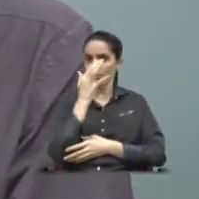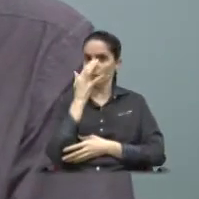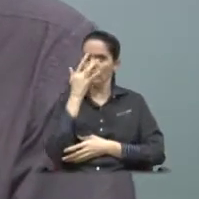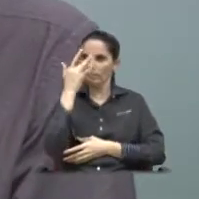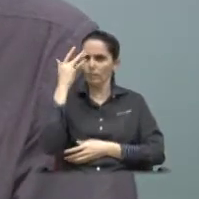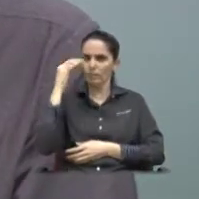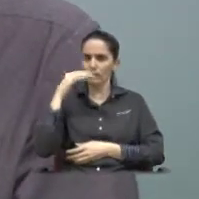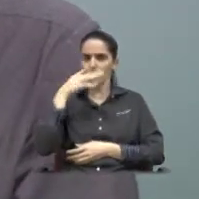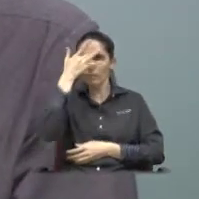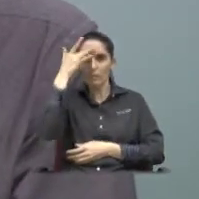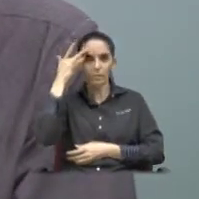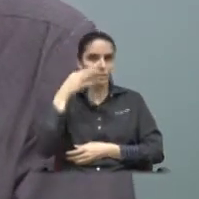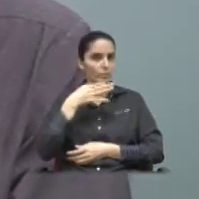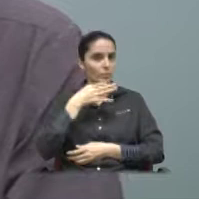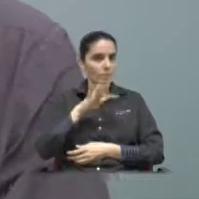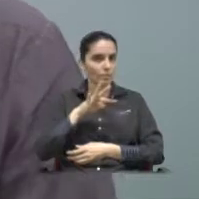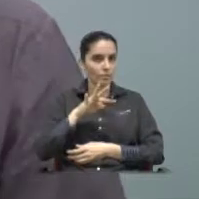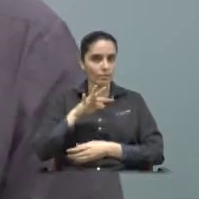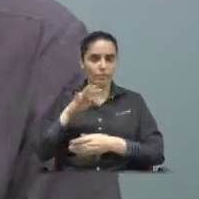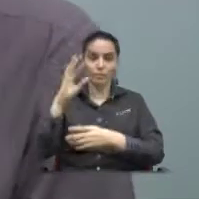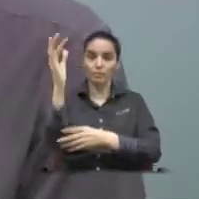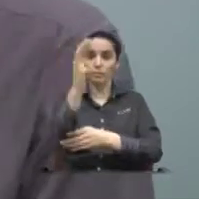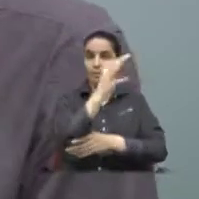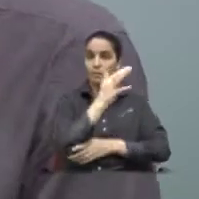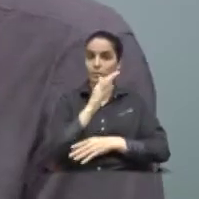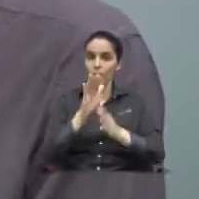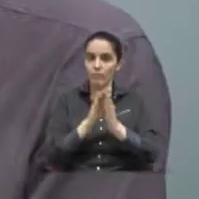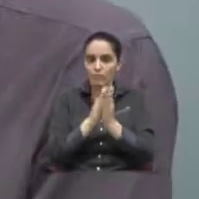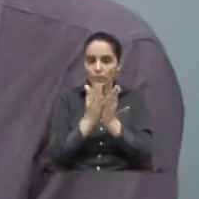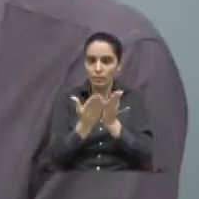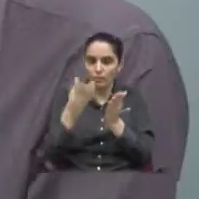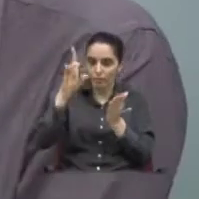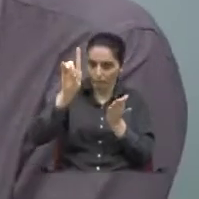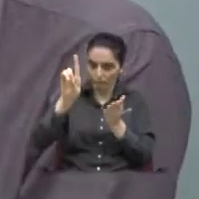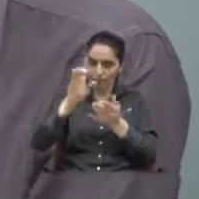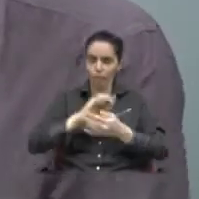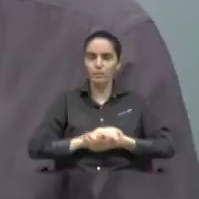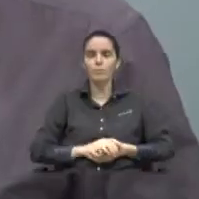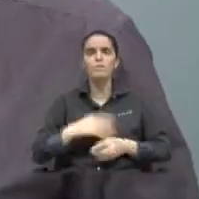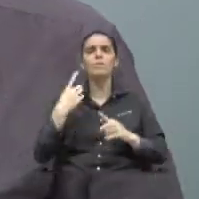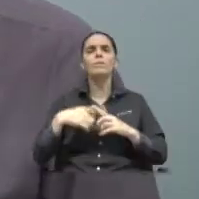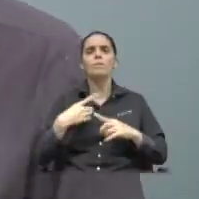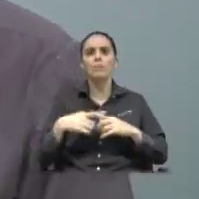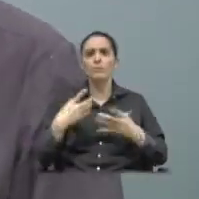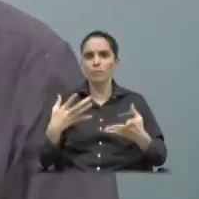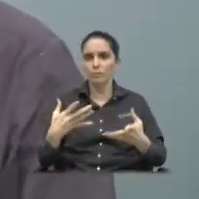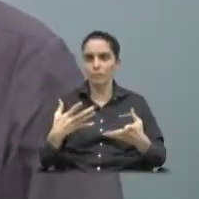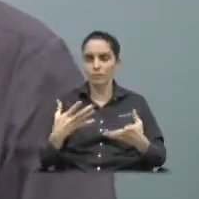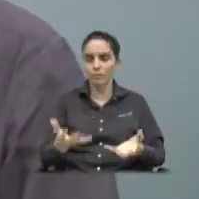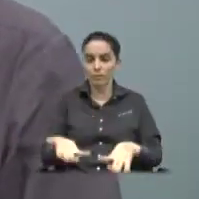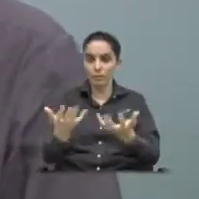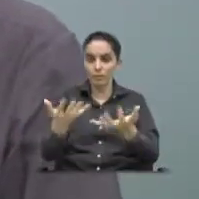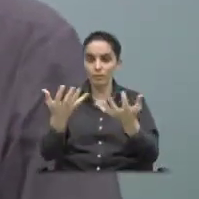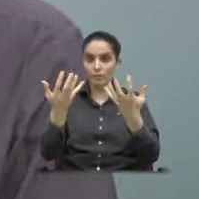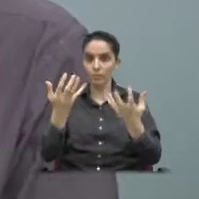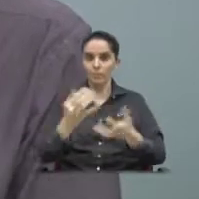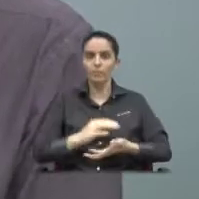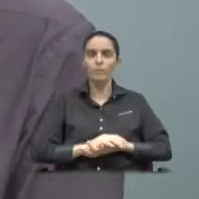da Praça da Bíblia, e teve-se algumas ideias do porquê dali, para ver se fomentava ali um